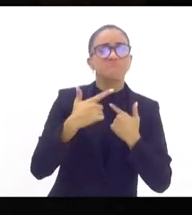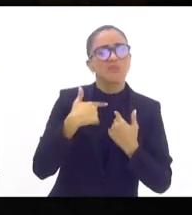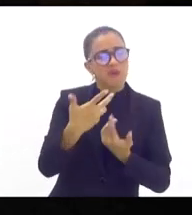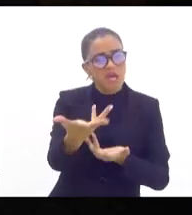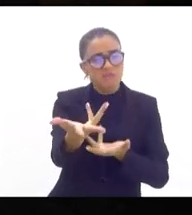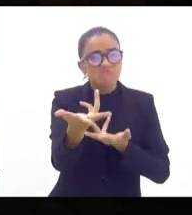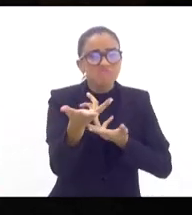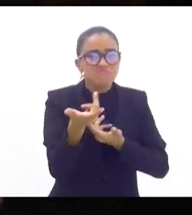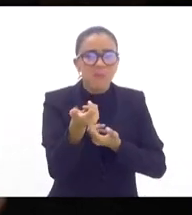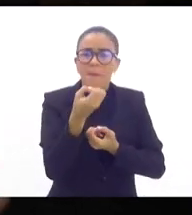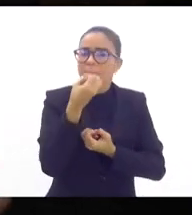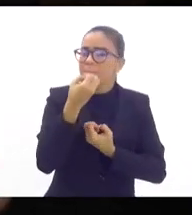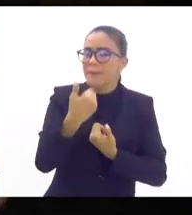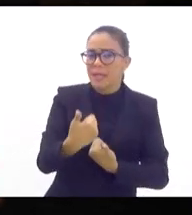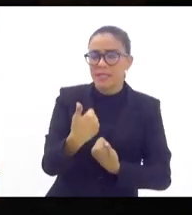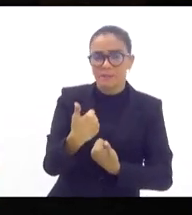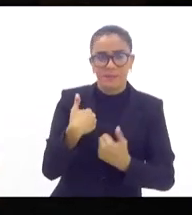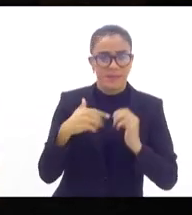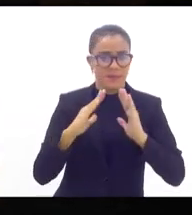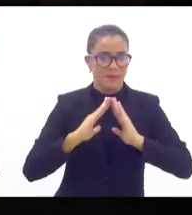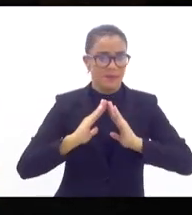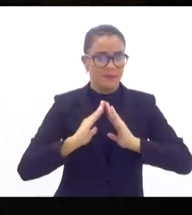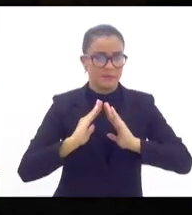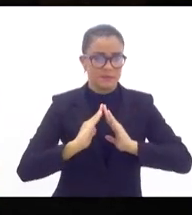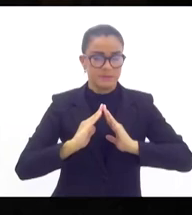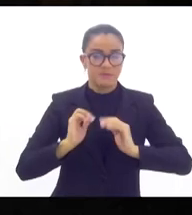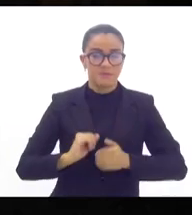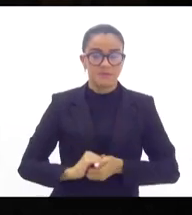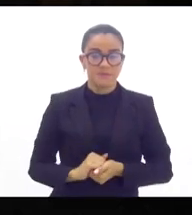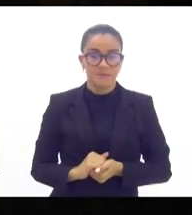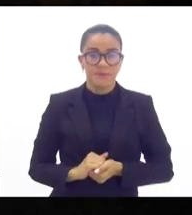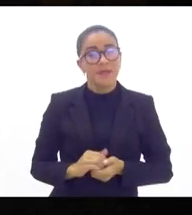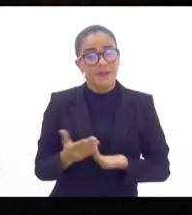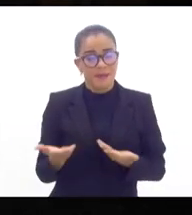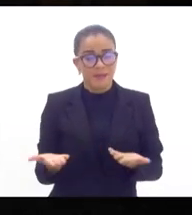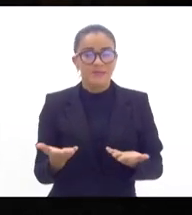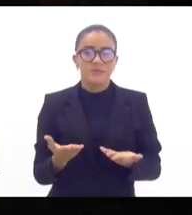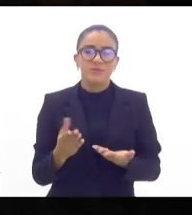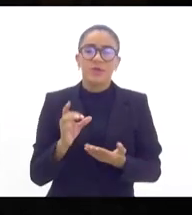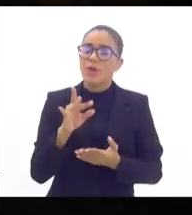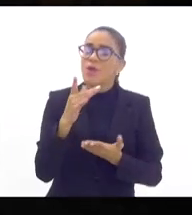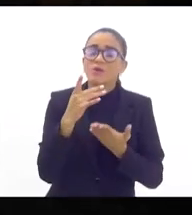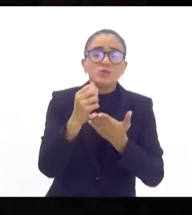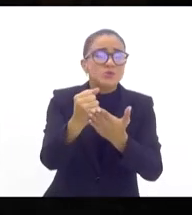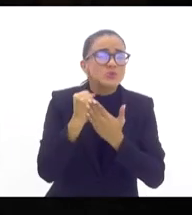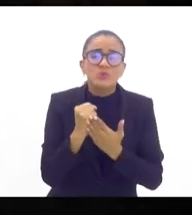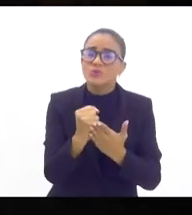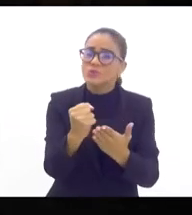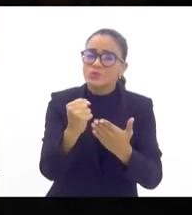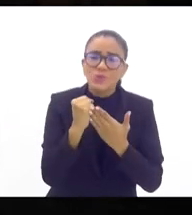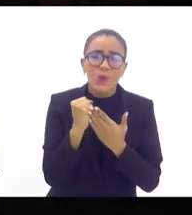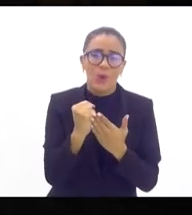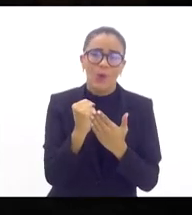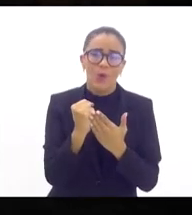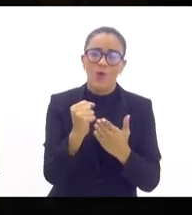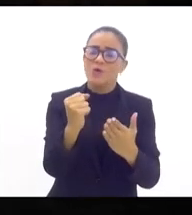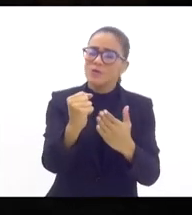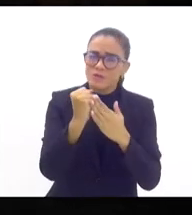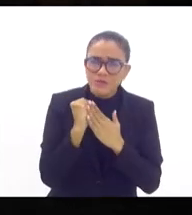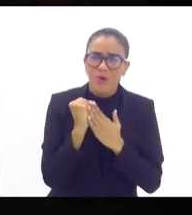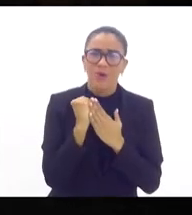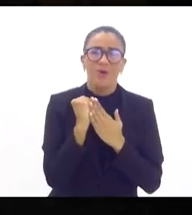muito bem recebido na minha casa tá é isso peço Socorro peço